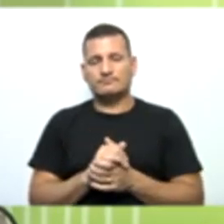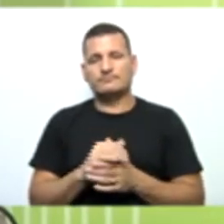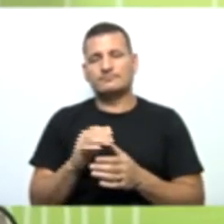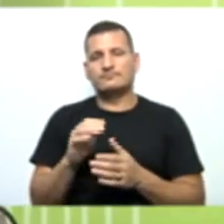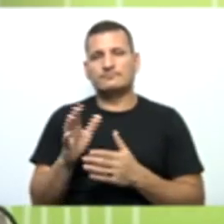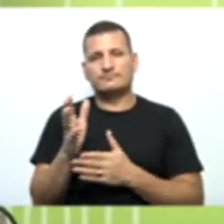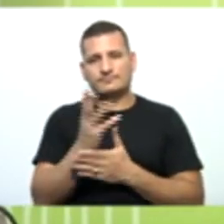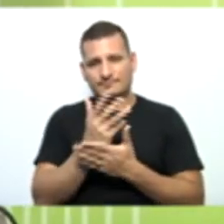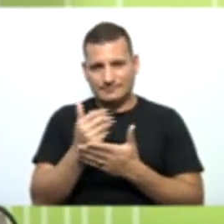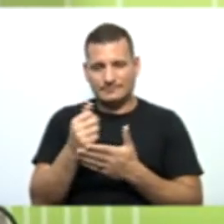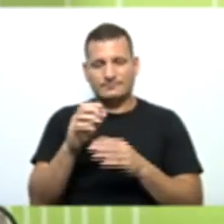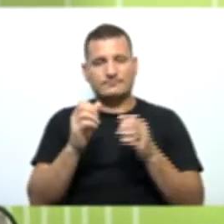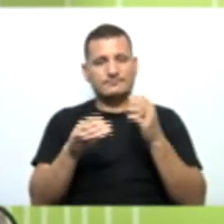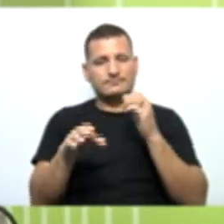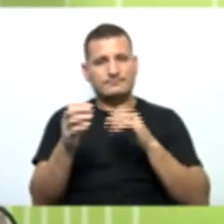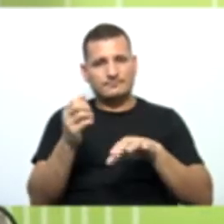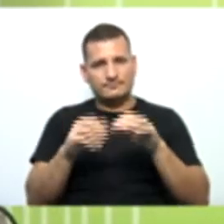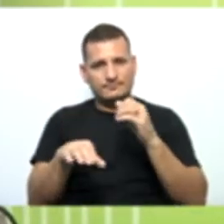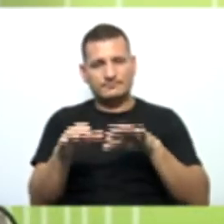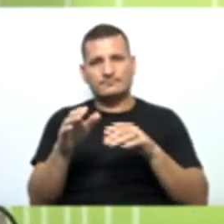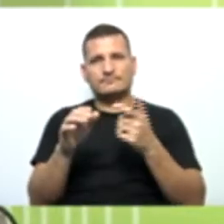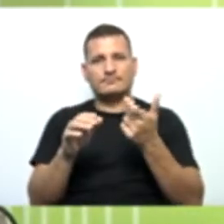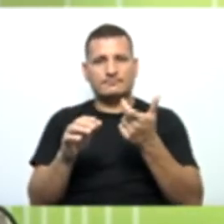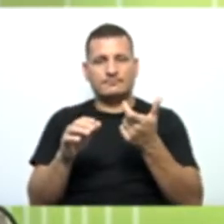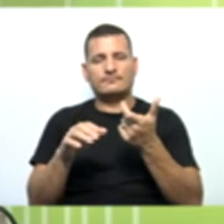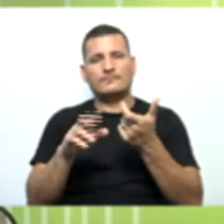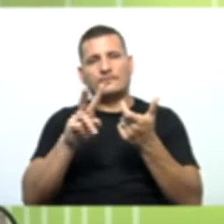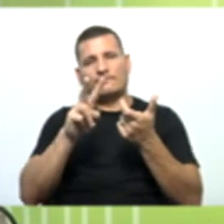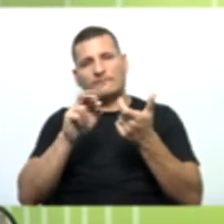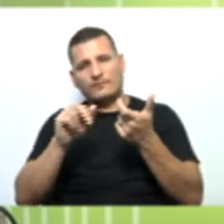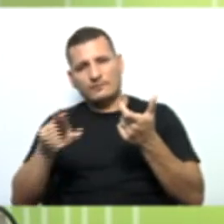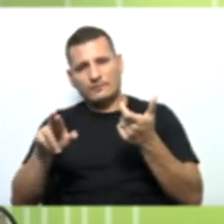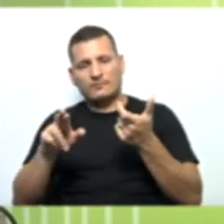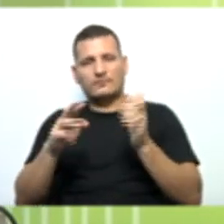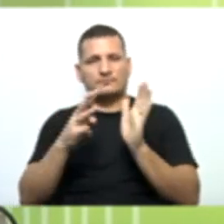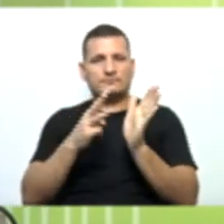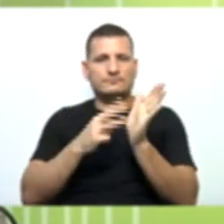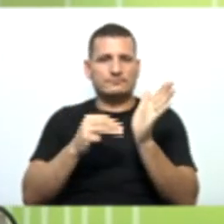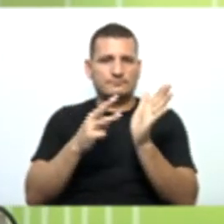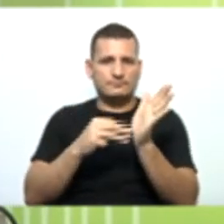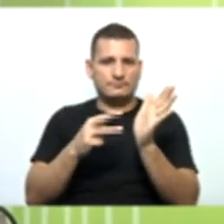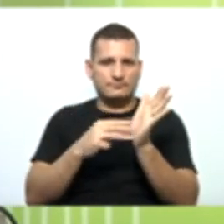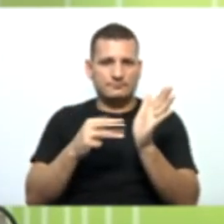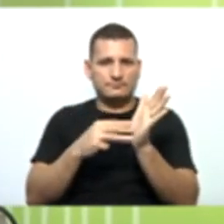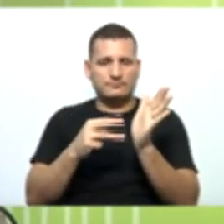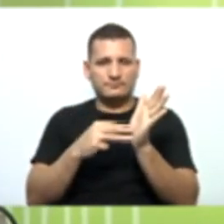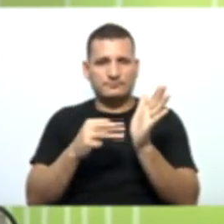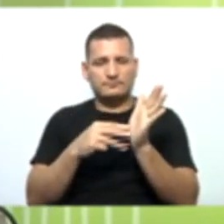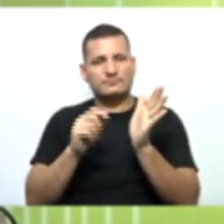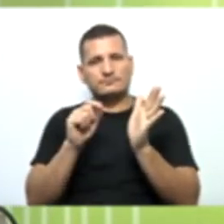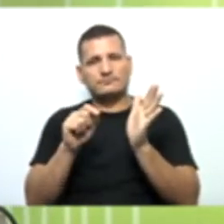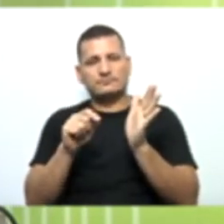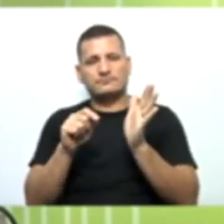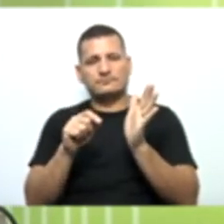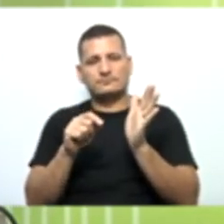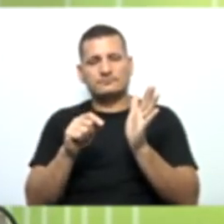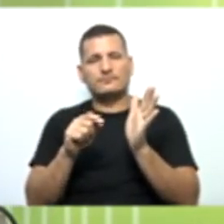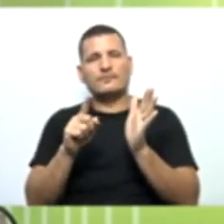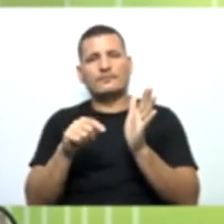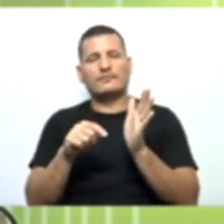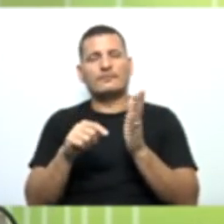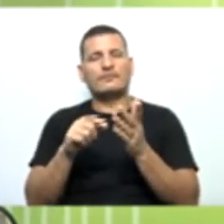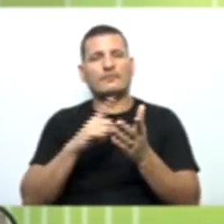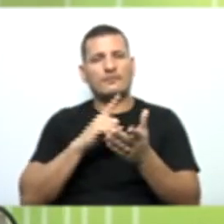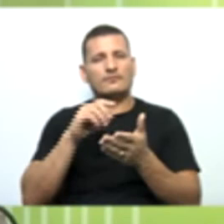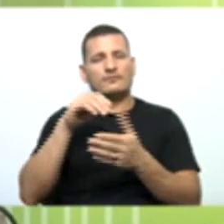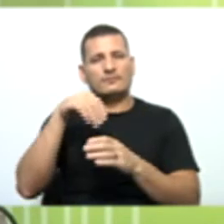dados que você está inserindo, essas variáveis, esses métodos, certo? Eles vão ser o quê? Eles são